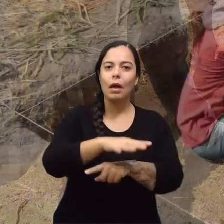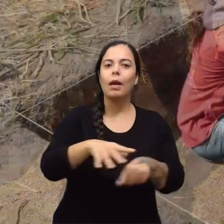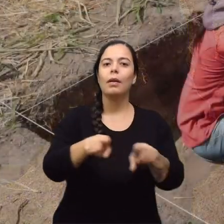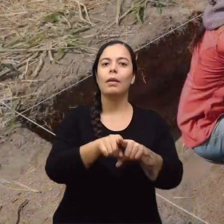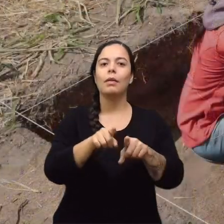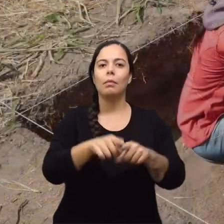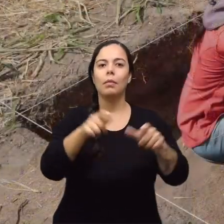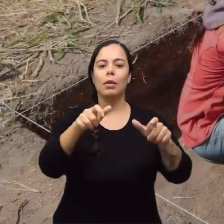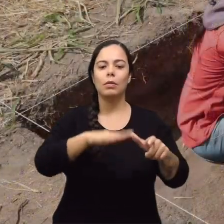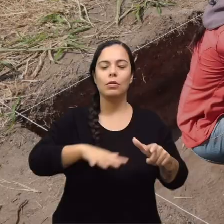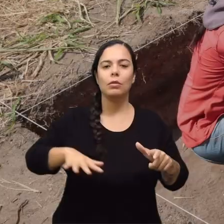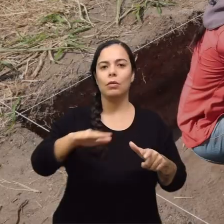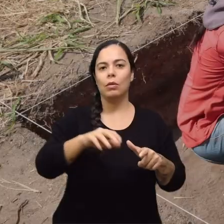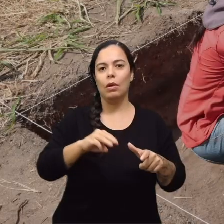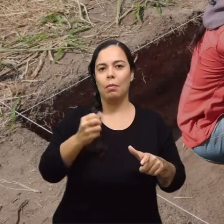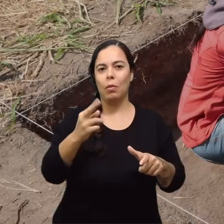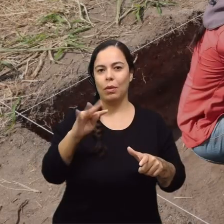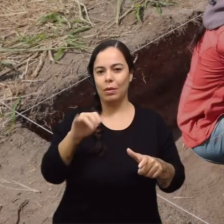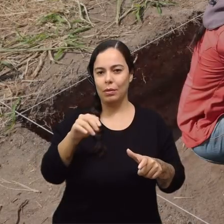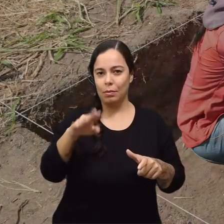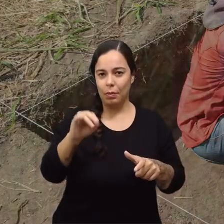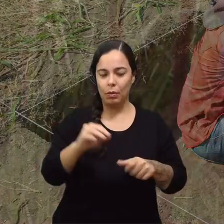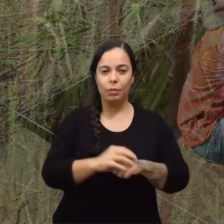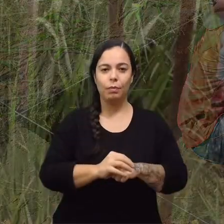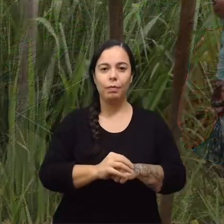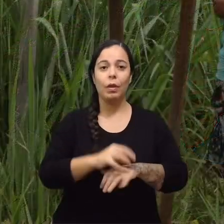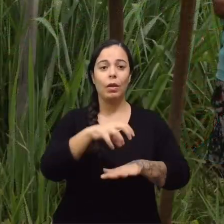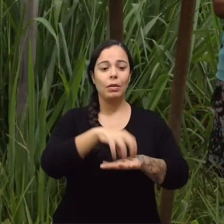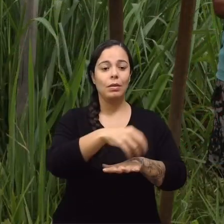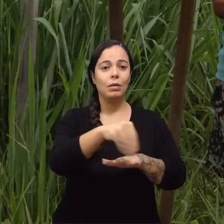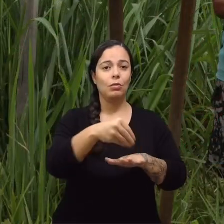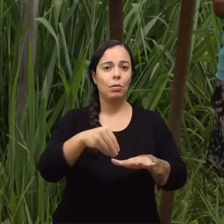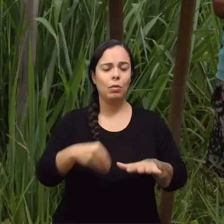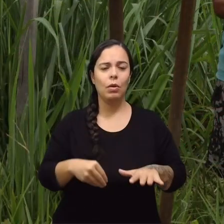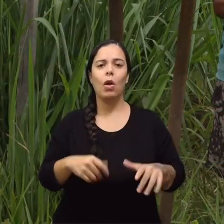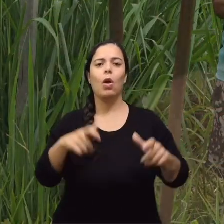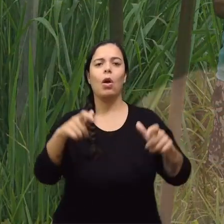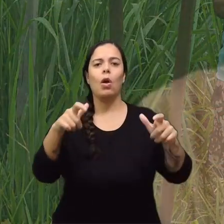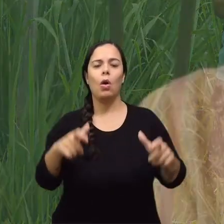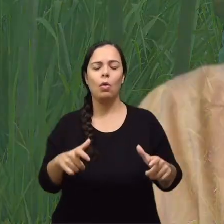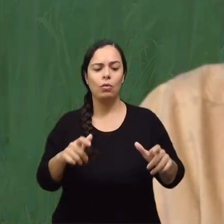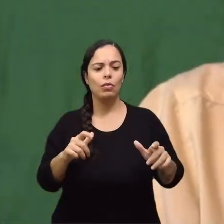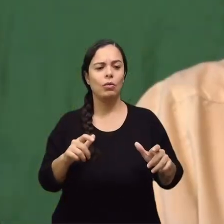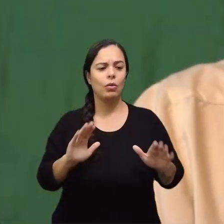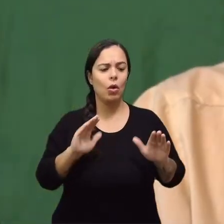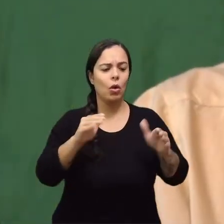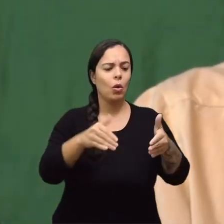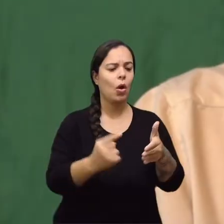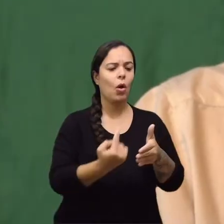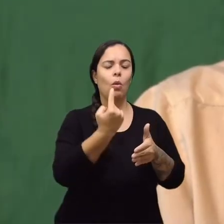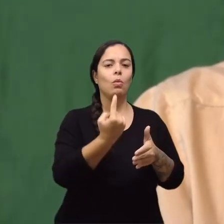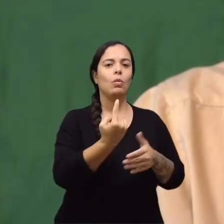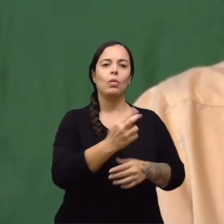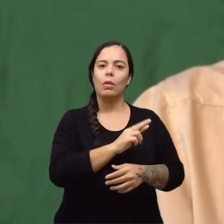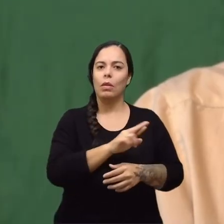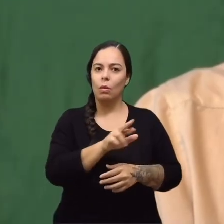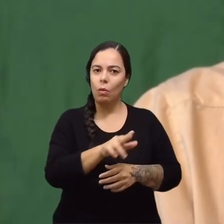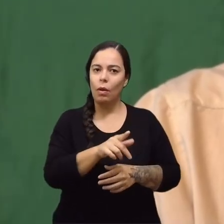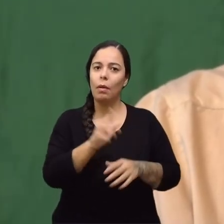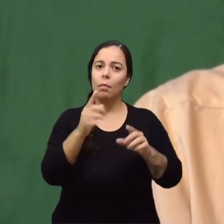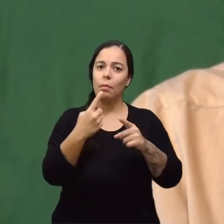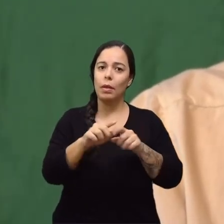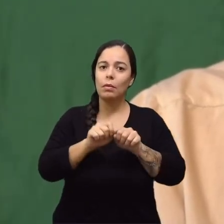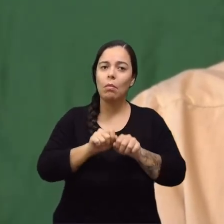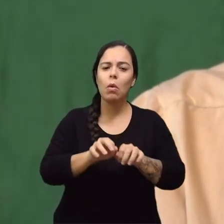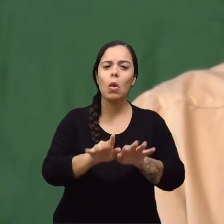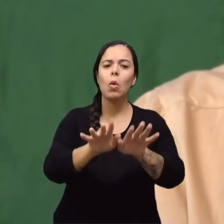dessa área e da sua zona de amortecimento, porque o sítio arqueológico ele não está localizado especificamente em um único lugar, né?